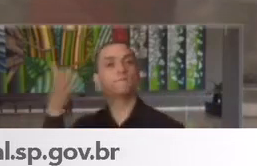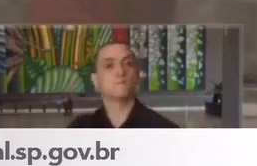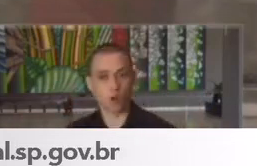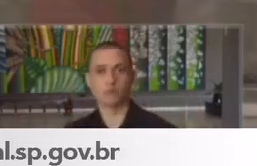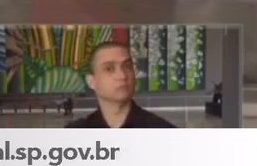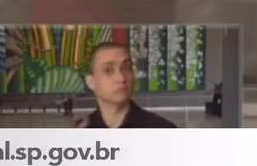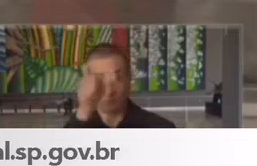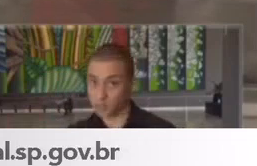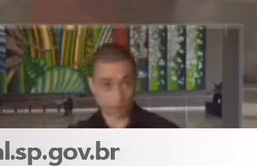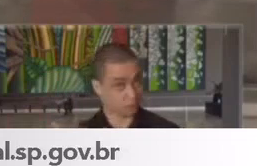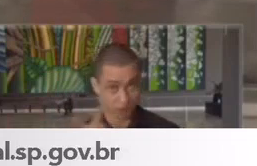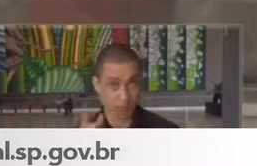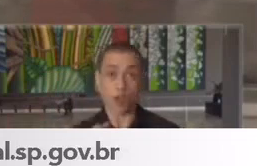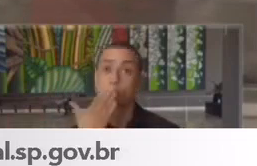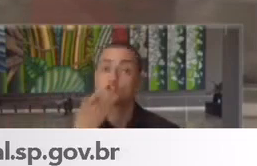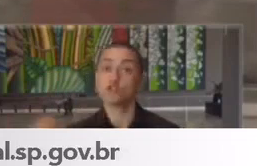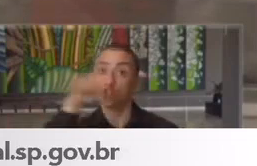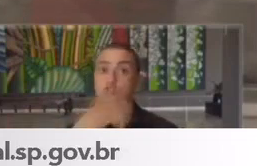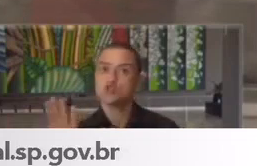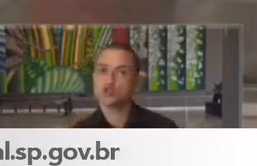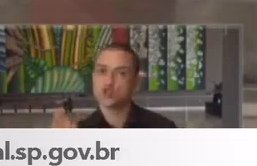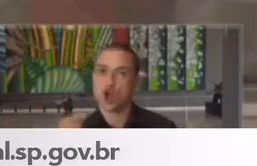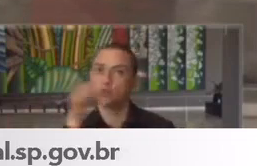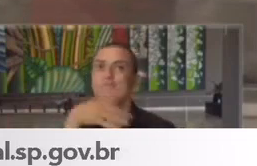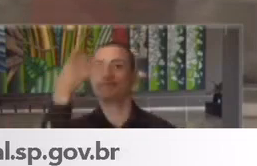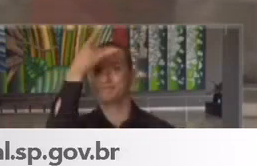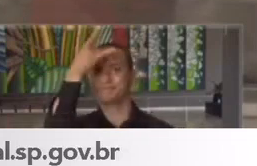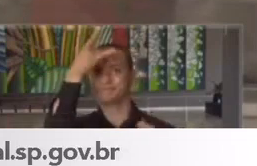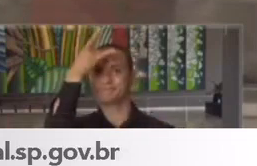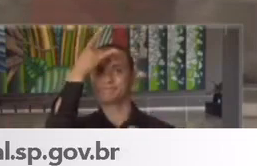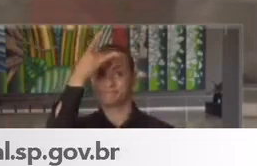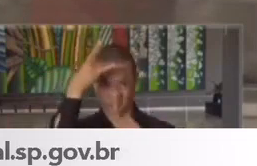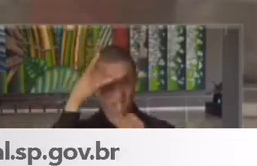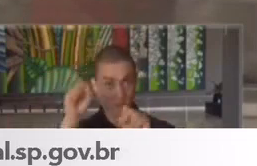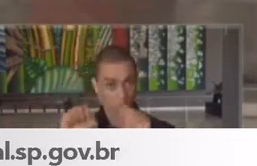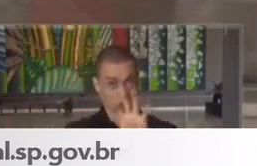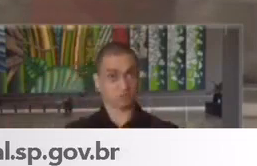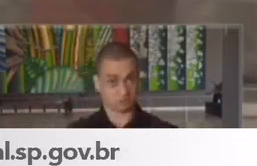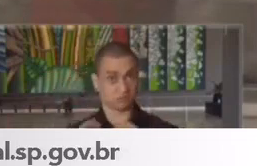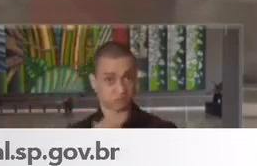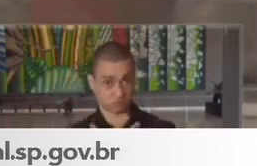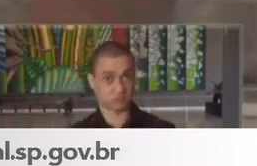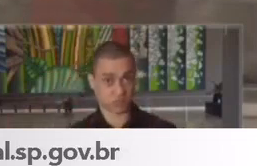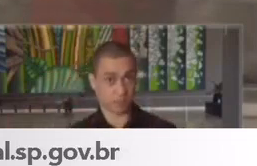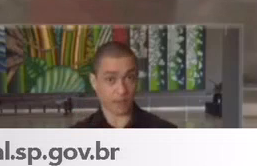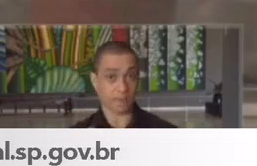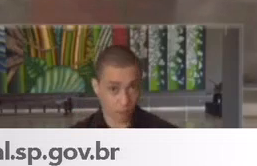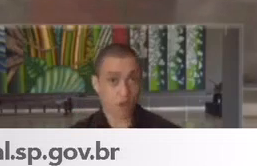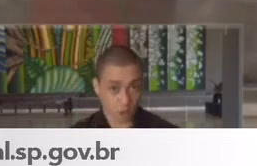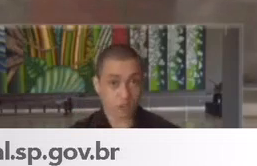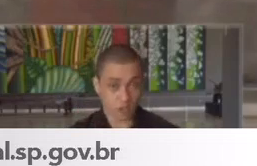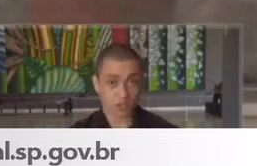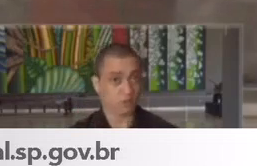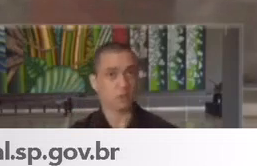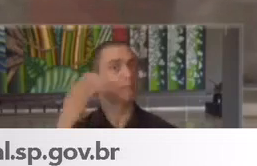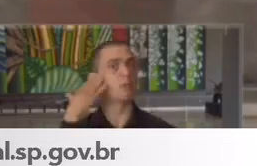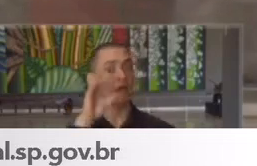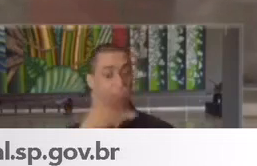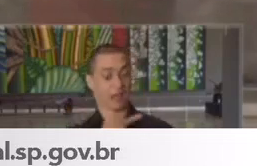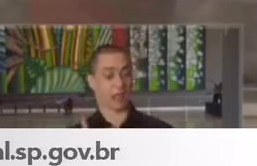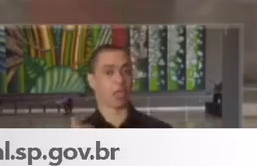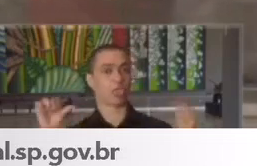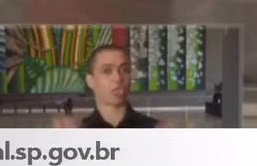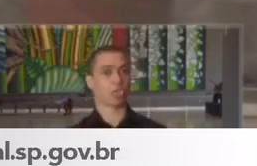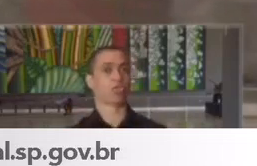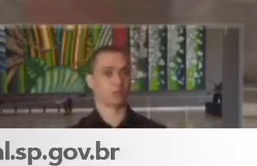que os jovens tenham consciência de que também podem ser vítimas de circunstâncias onde a sua saúde possa